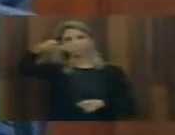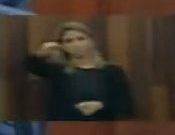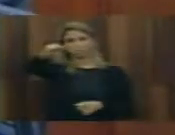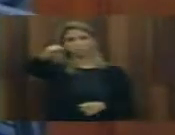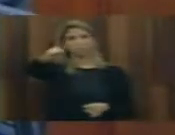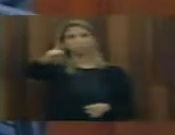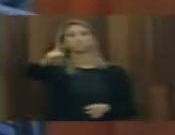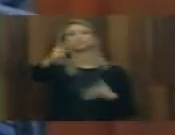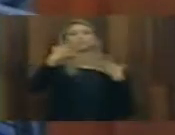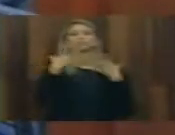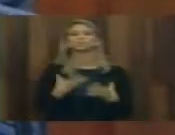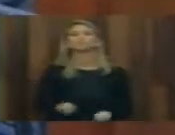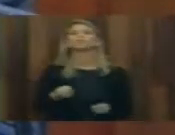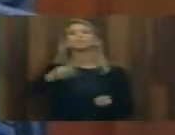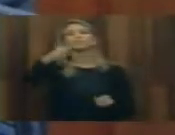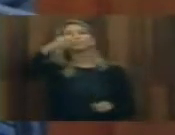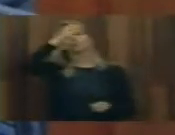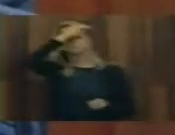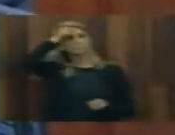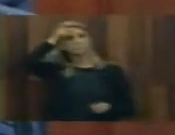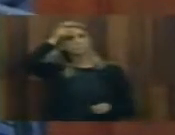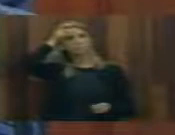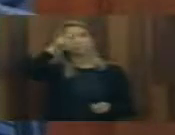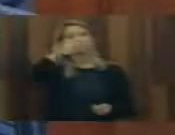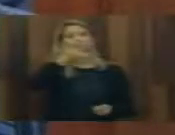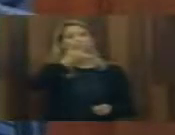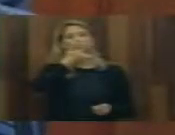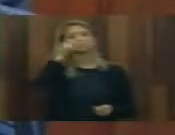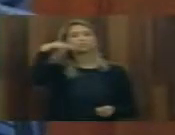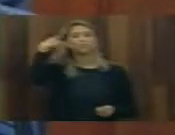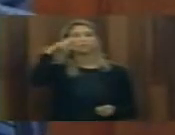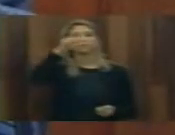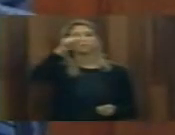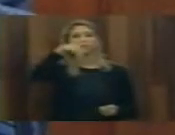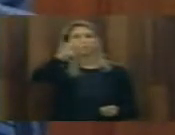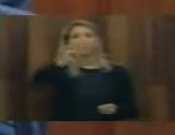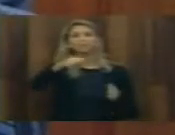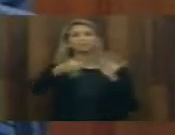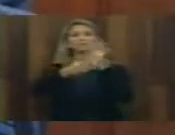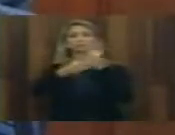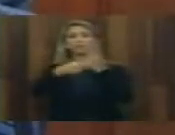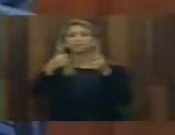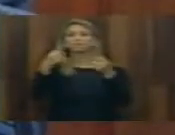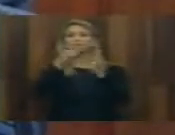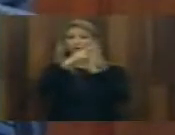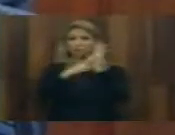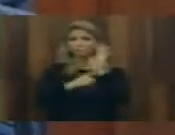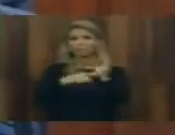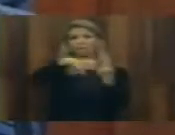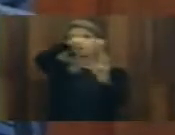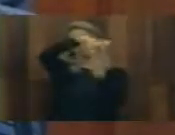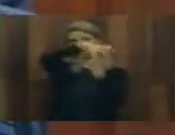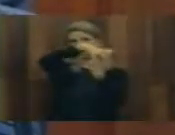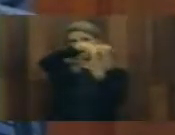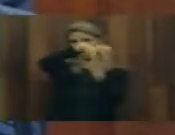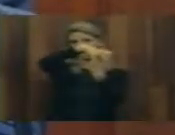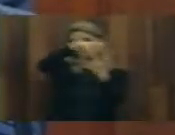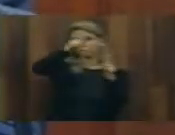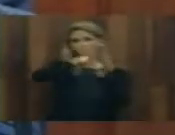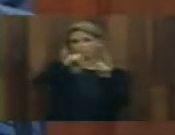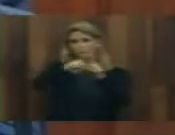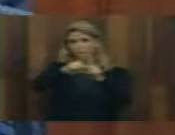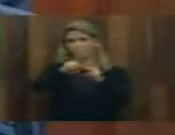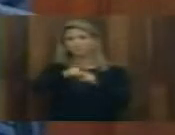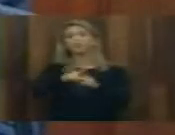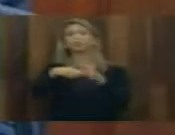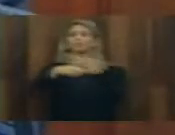do vereador Vanderlei Bento, que regulamenta a realização de feiras do produtor rural orgânico e